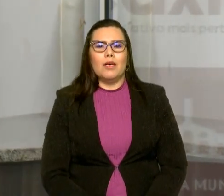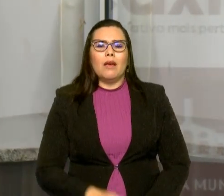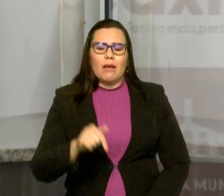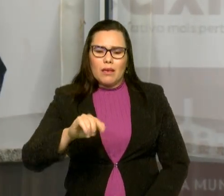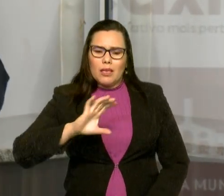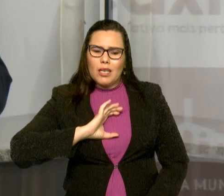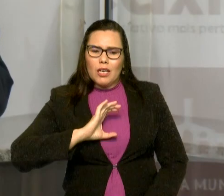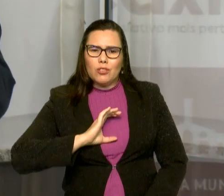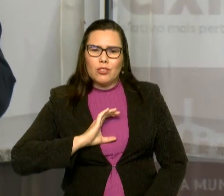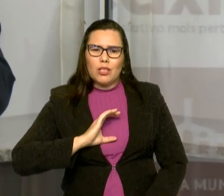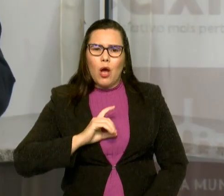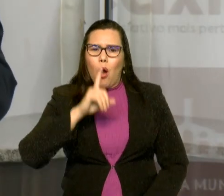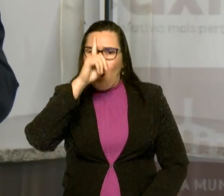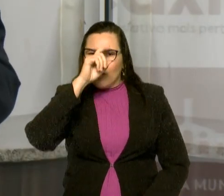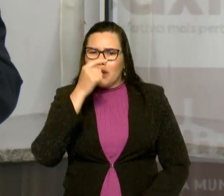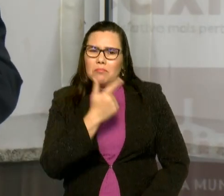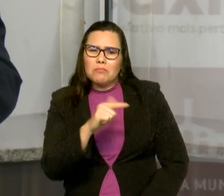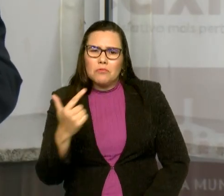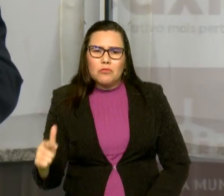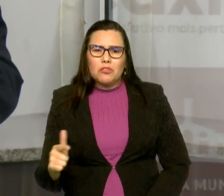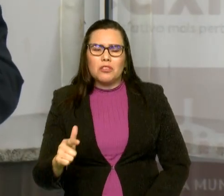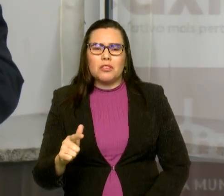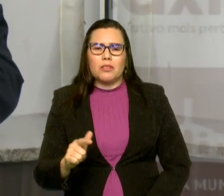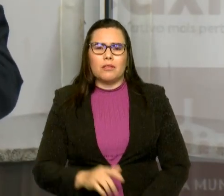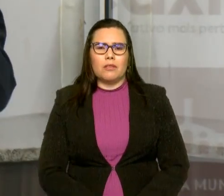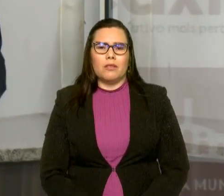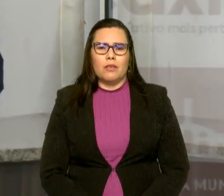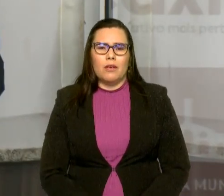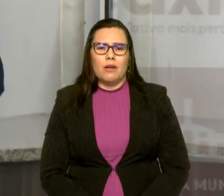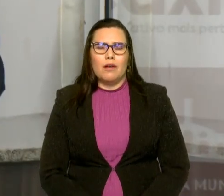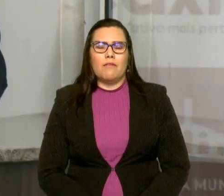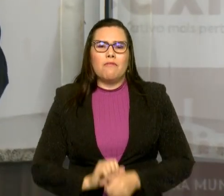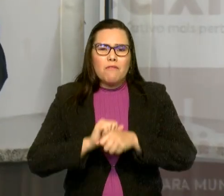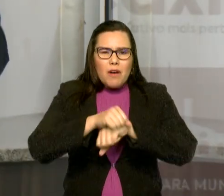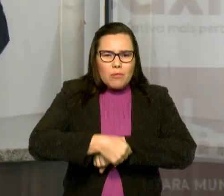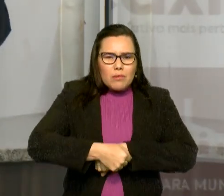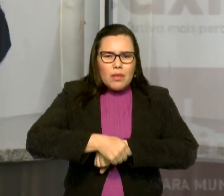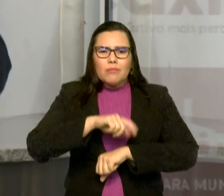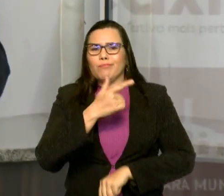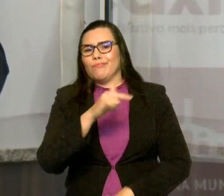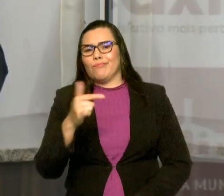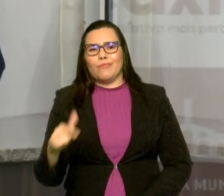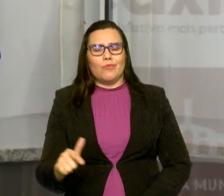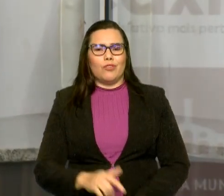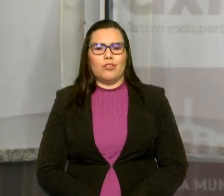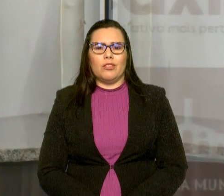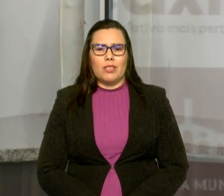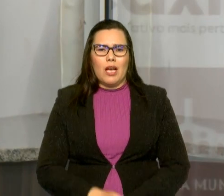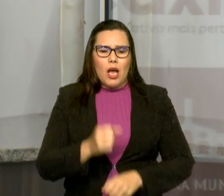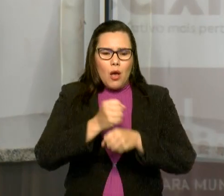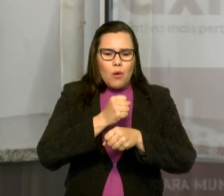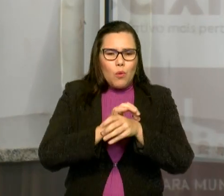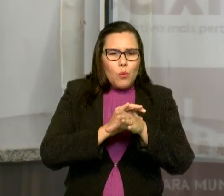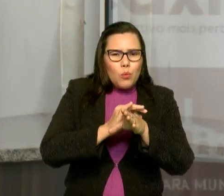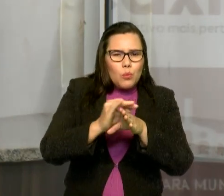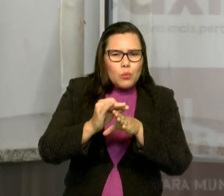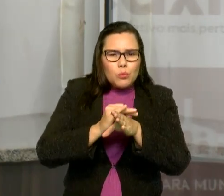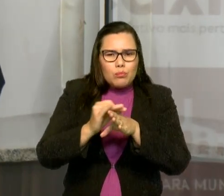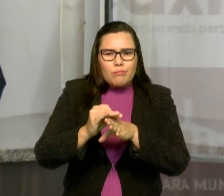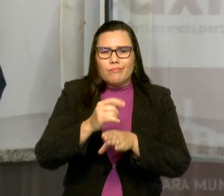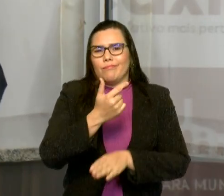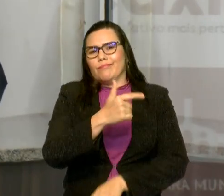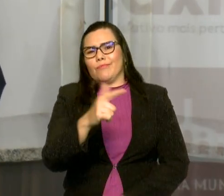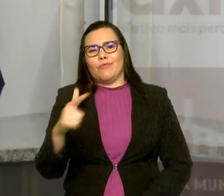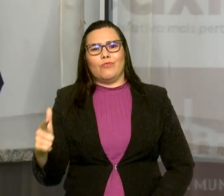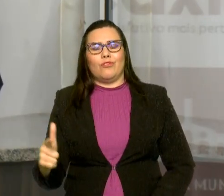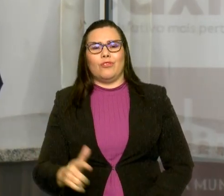Nenhum hospital regional, nenhuma universidade. E hoje, cortado de emoção, da